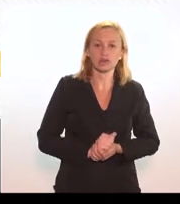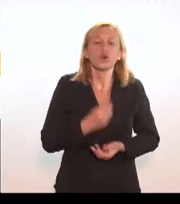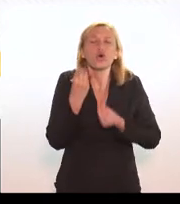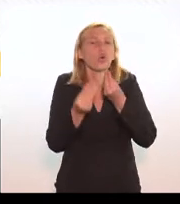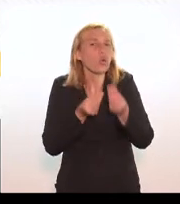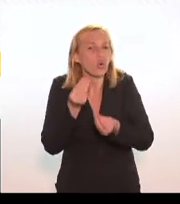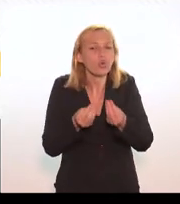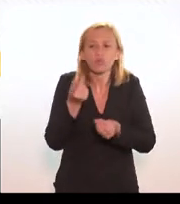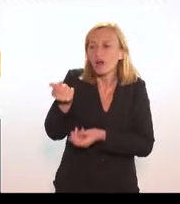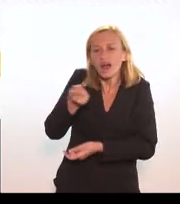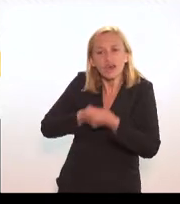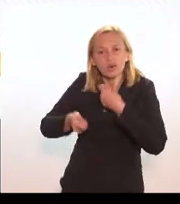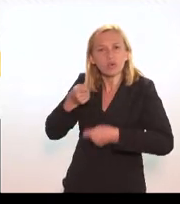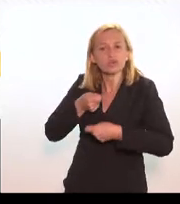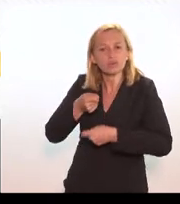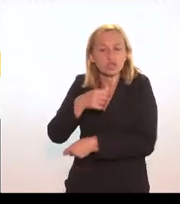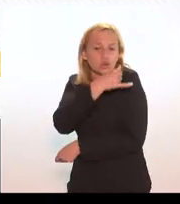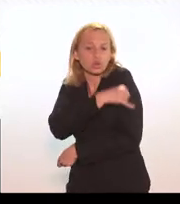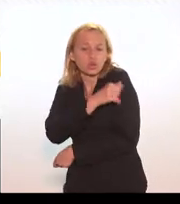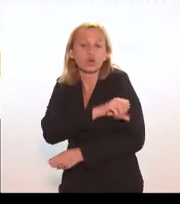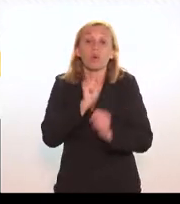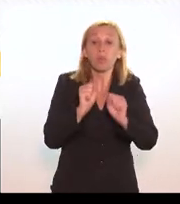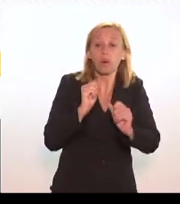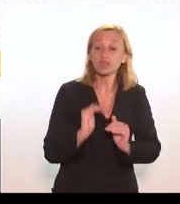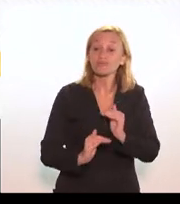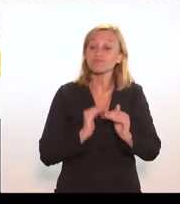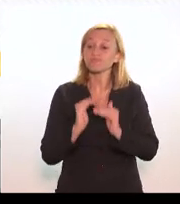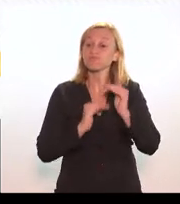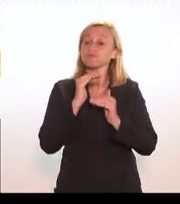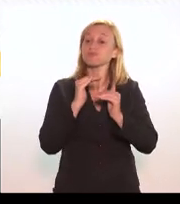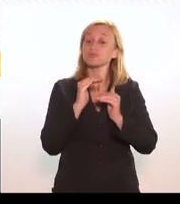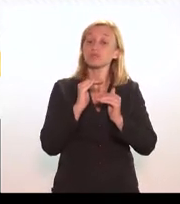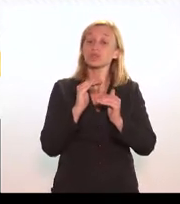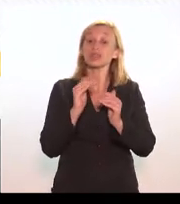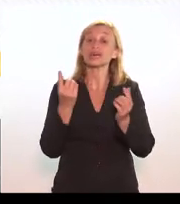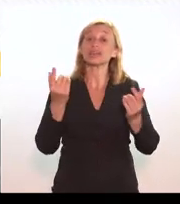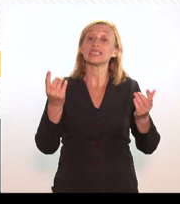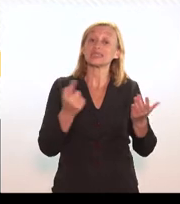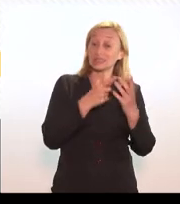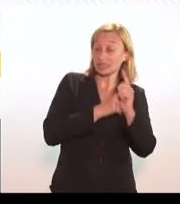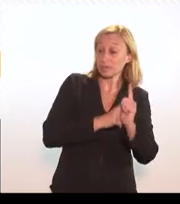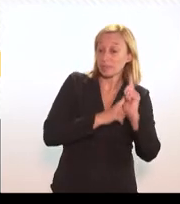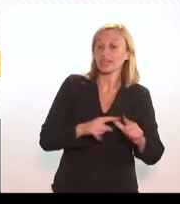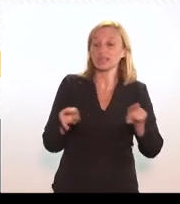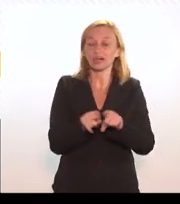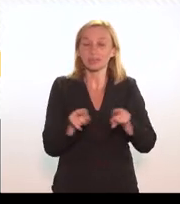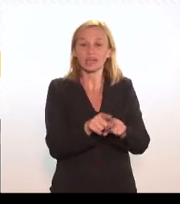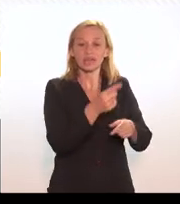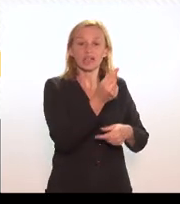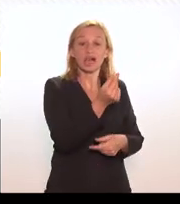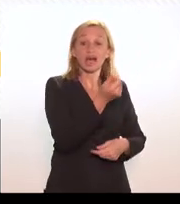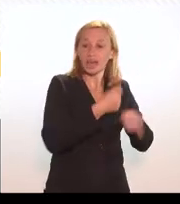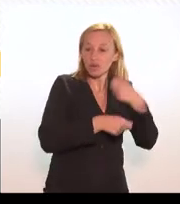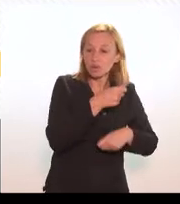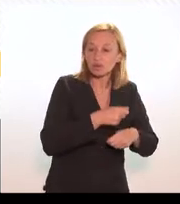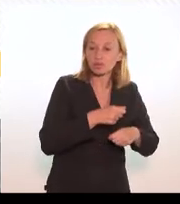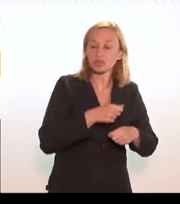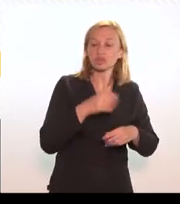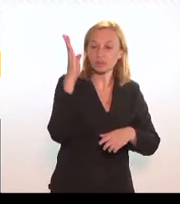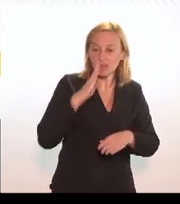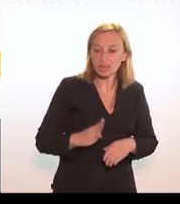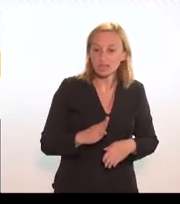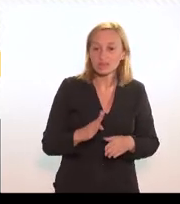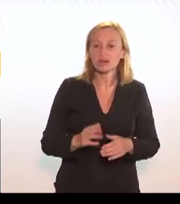como a economia do Rio pode crescer e isso depende também do crescimento da economia brasileira. Então, acho que essa é a